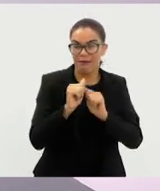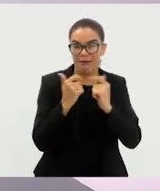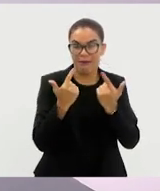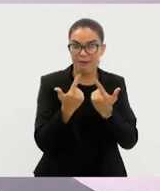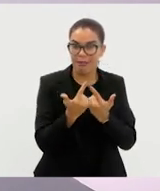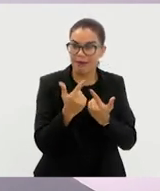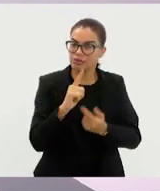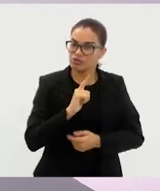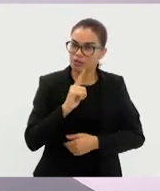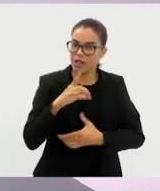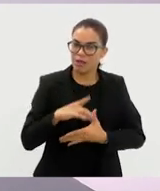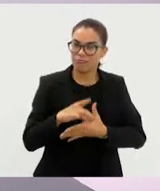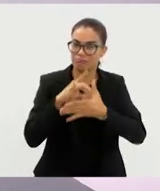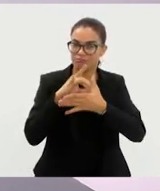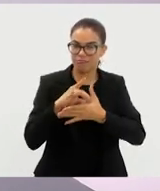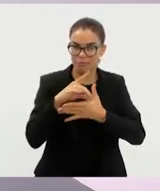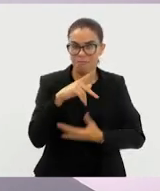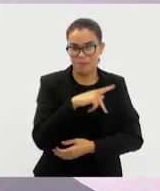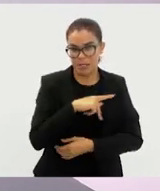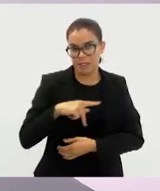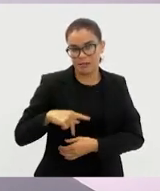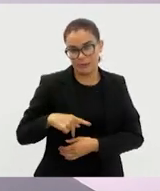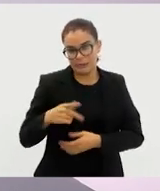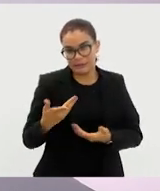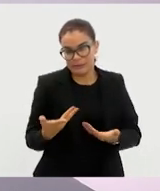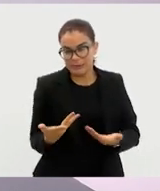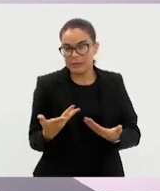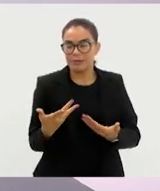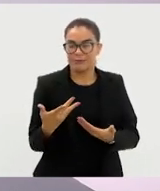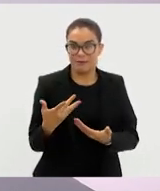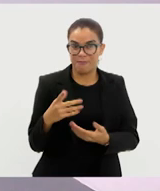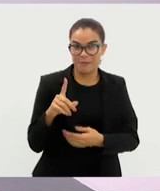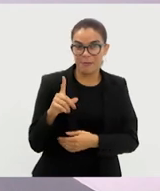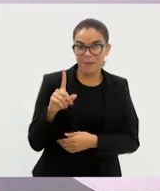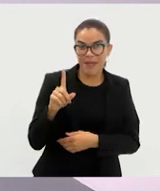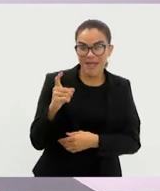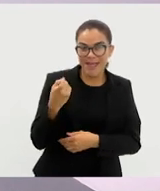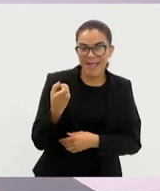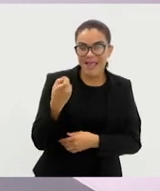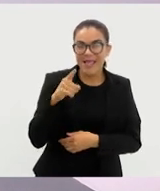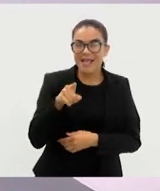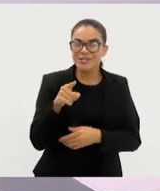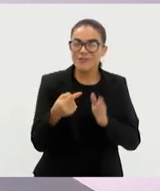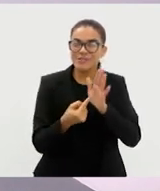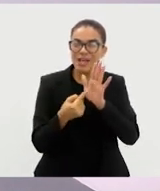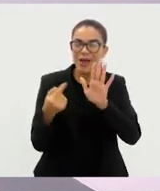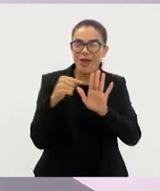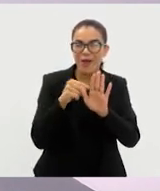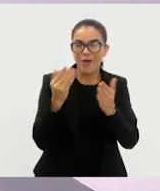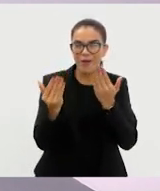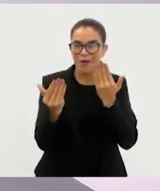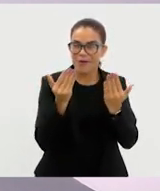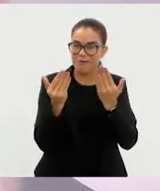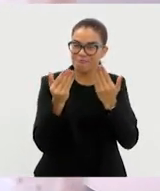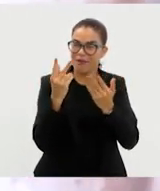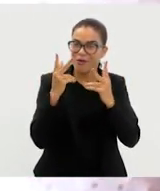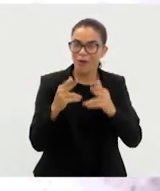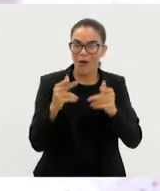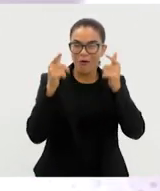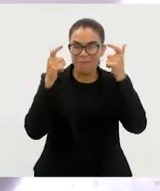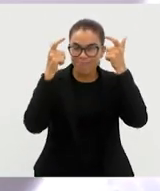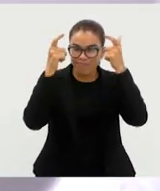Barcelar. Eu brincava quando eu fui líder do governo, que o líder do governo era a rainha da Inglaterra. Manda, ou